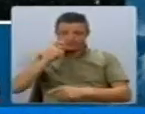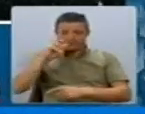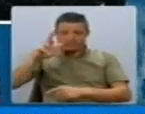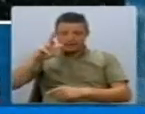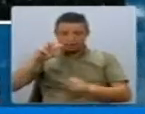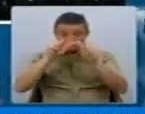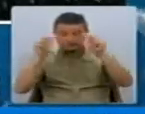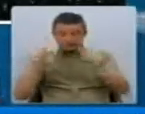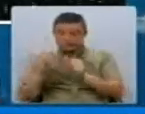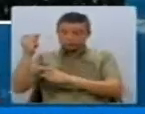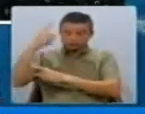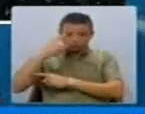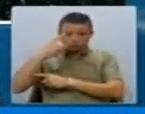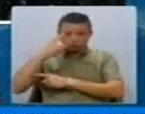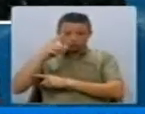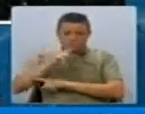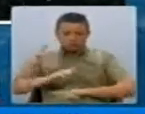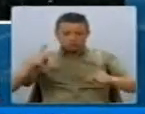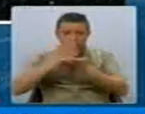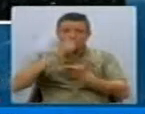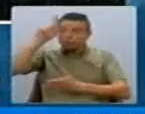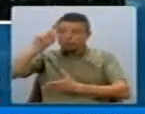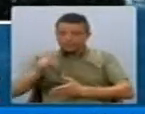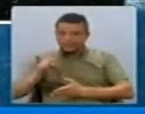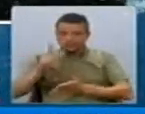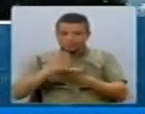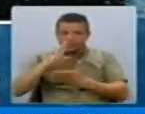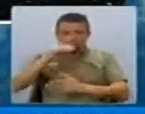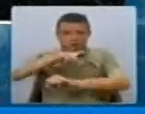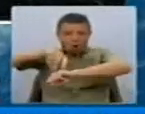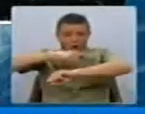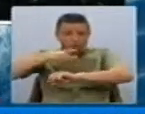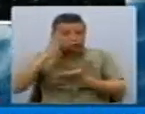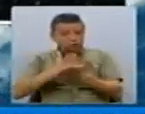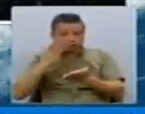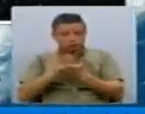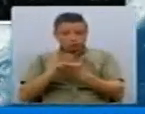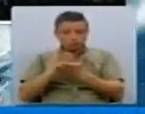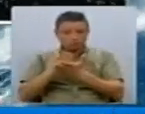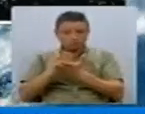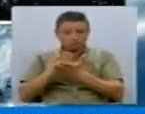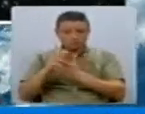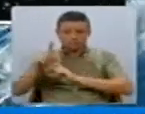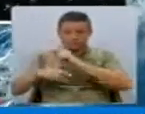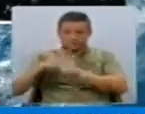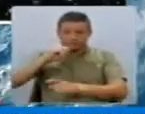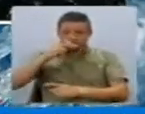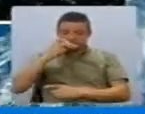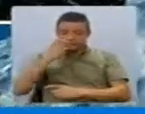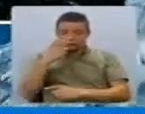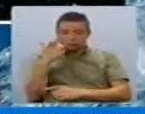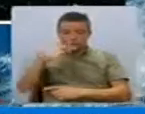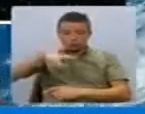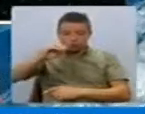sistema solar, tem uma duração, o dia em Júpiter demora cerca de 10 horas, aproximadamente. Em Saturno é